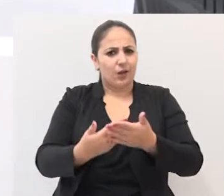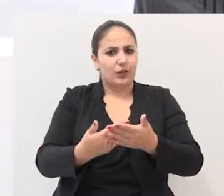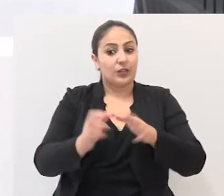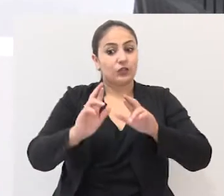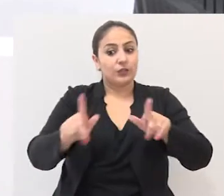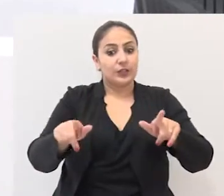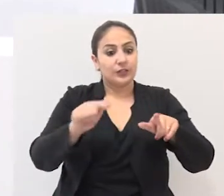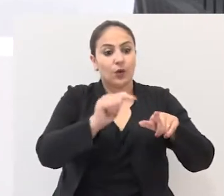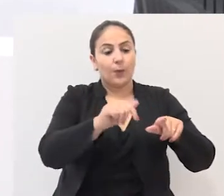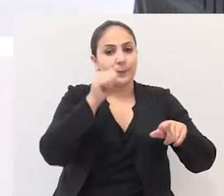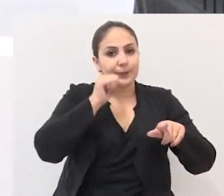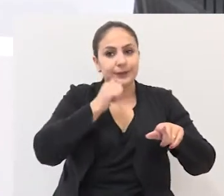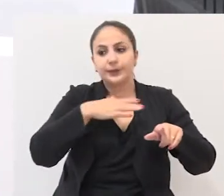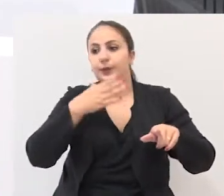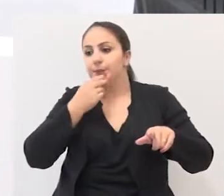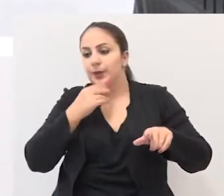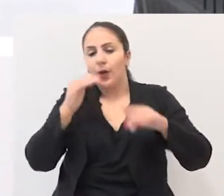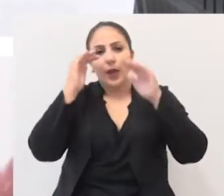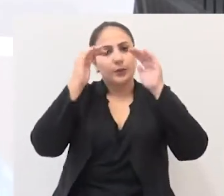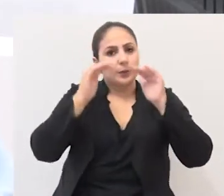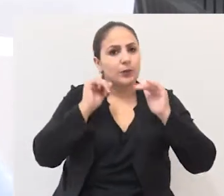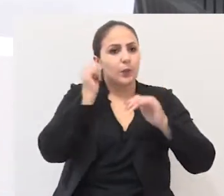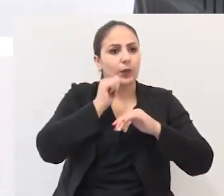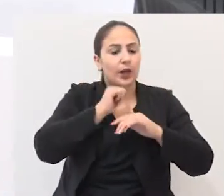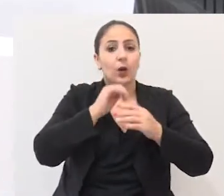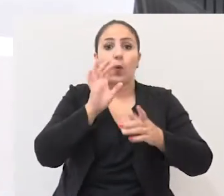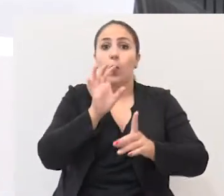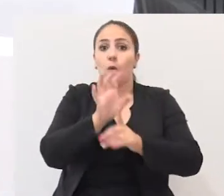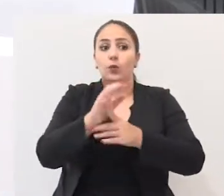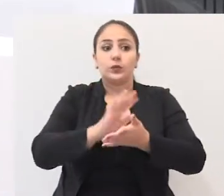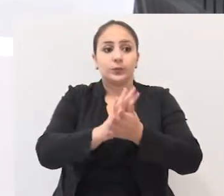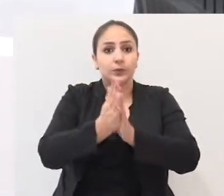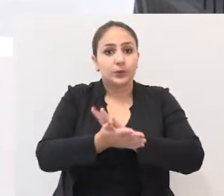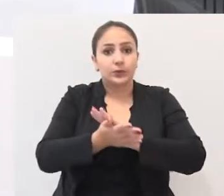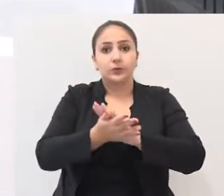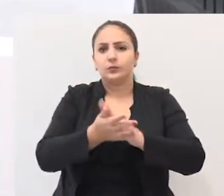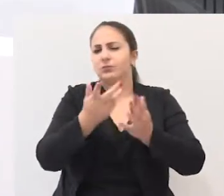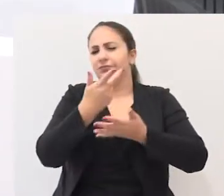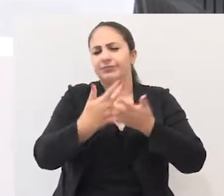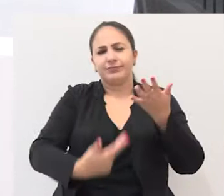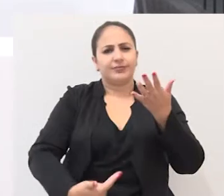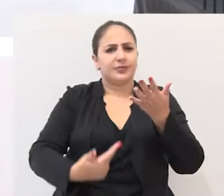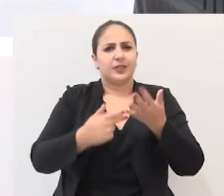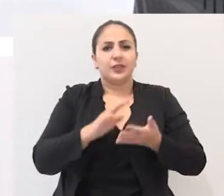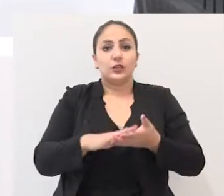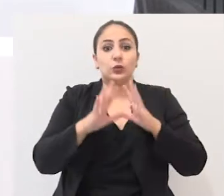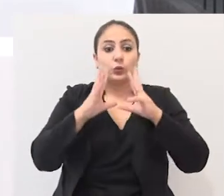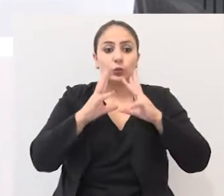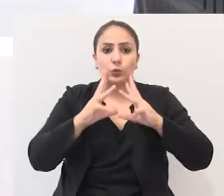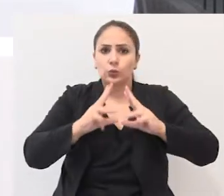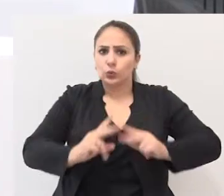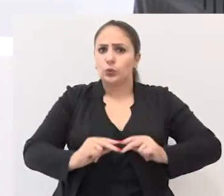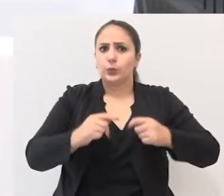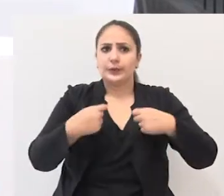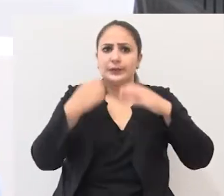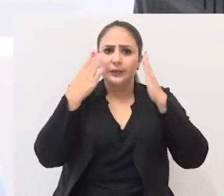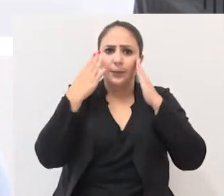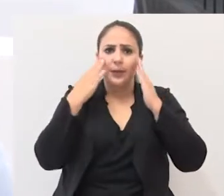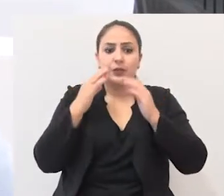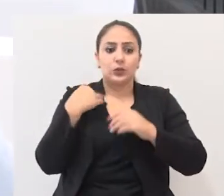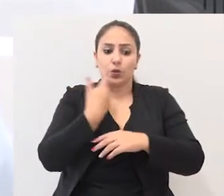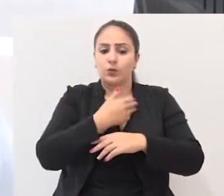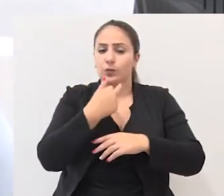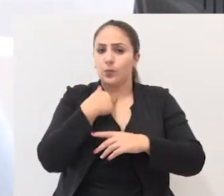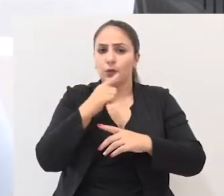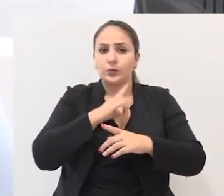entre os gêneros masculino e feminino, o respeito à mulher, o combate ao machismo, ao preconceito, esse tipo de divergência que a gente não pode ter na